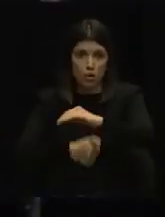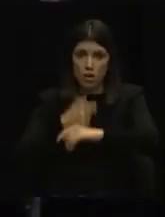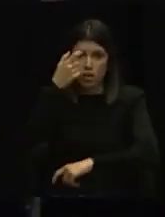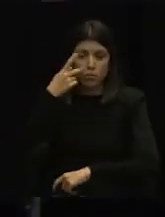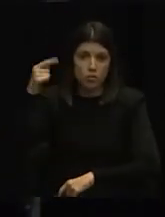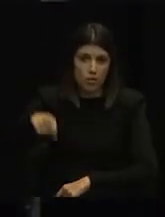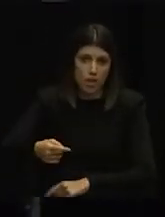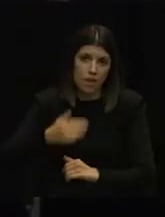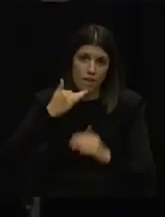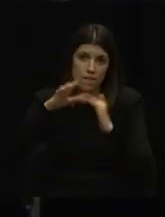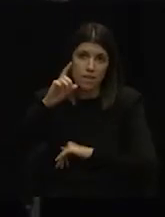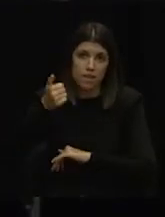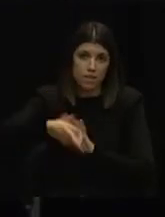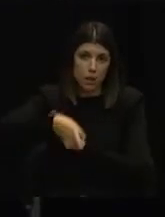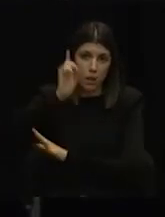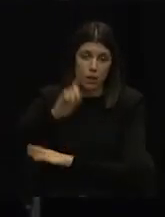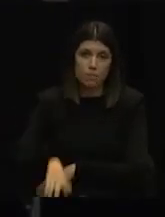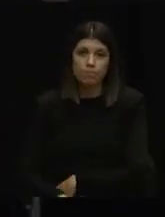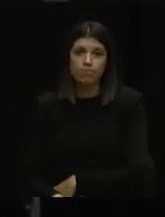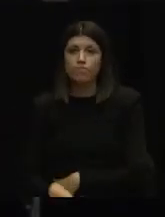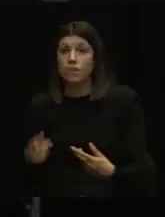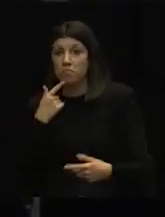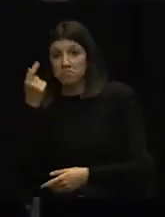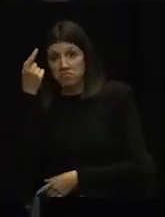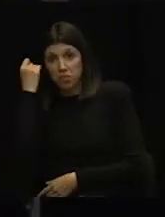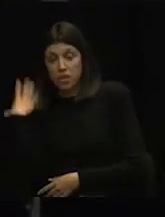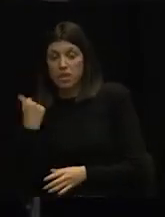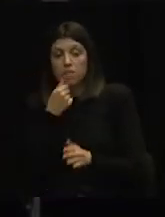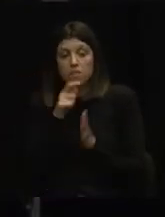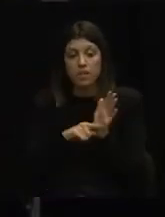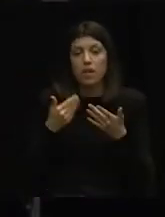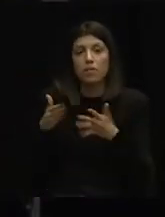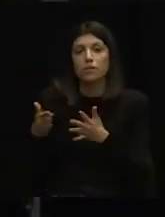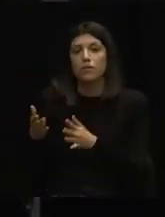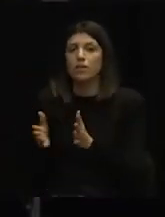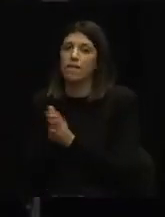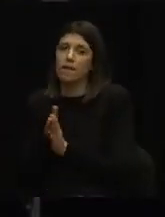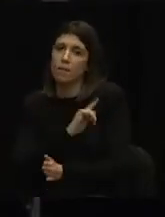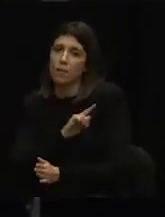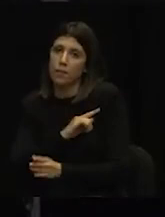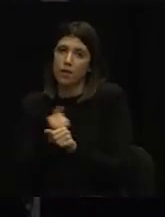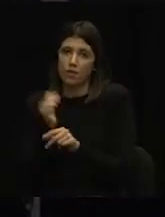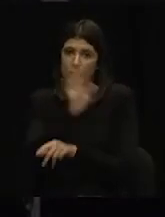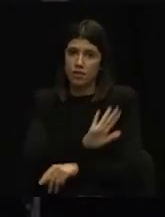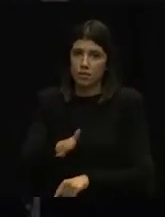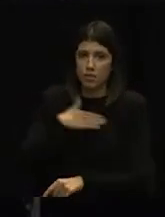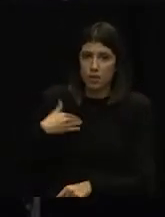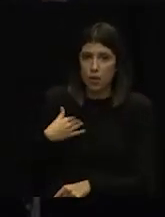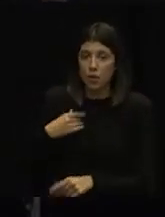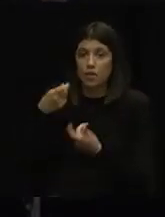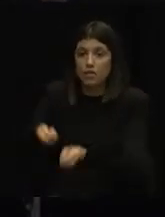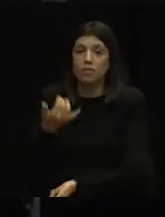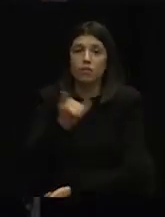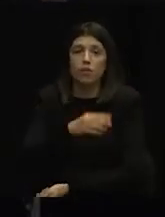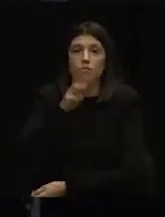quinto dos residentes com mais de 65 anos na cidade entendemos que esta medida é uma abertura para a privatização do sistema de saúde com investimento que